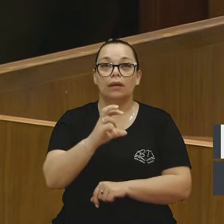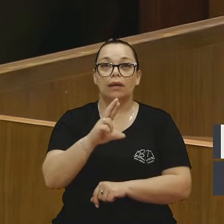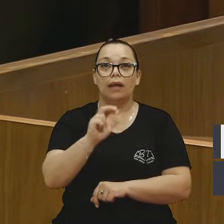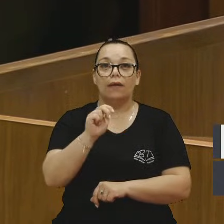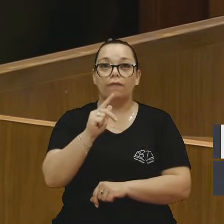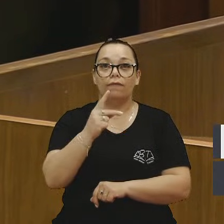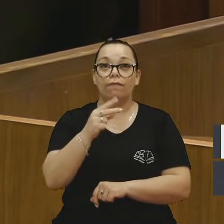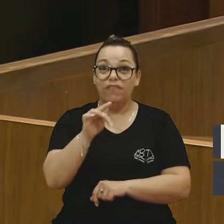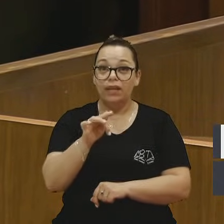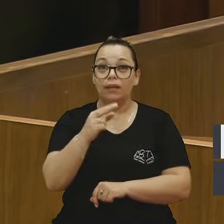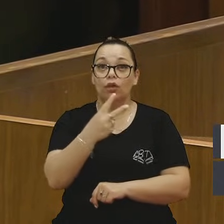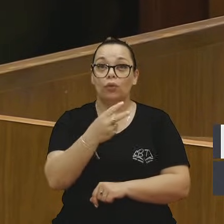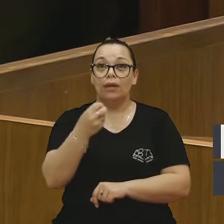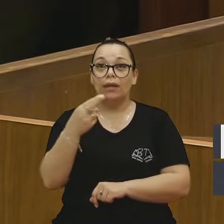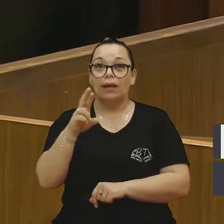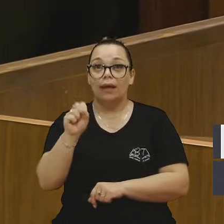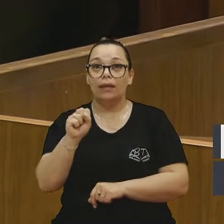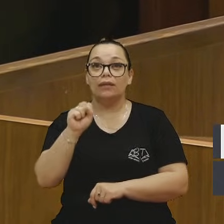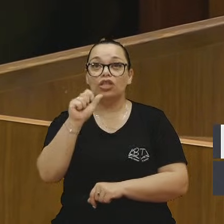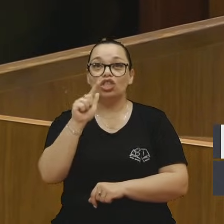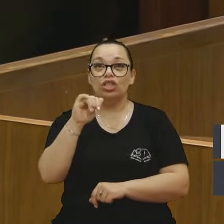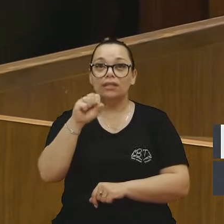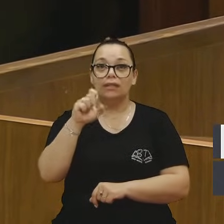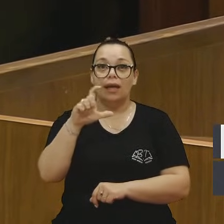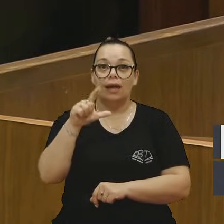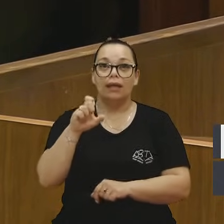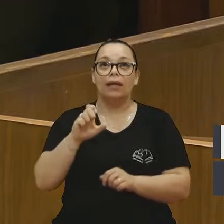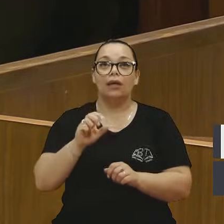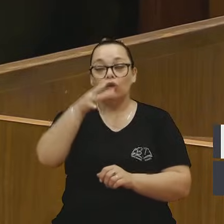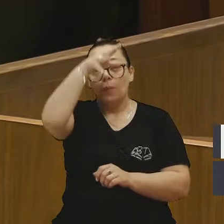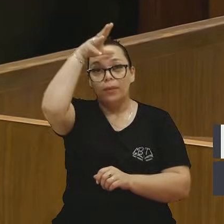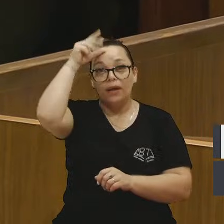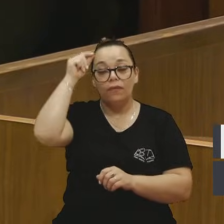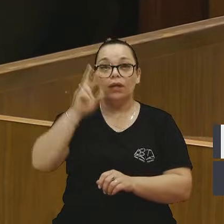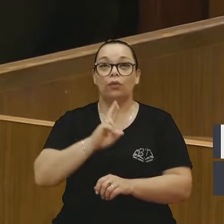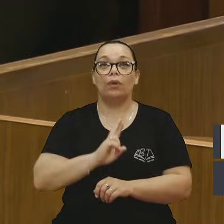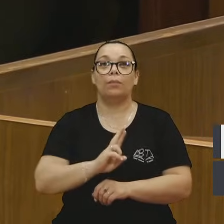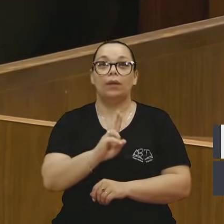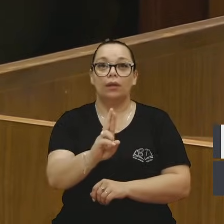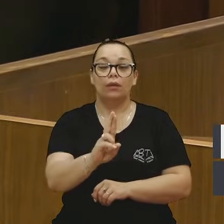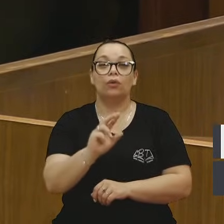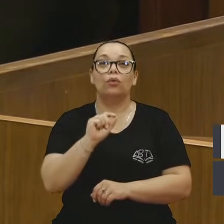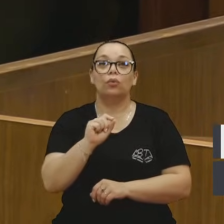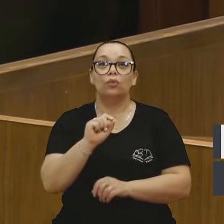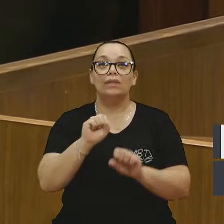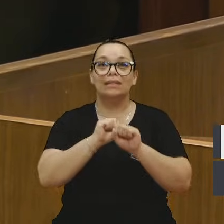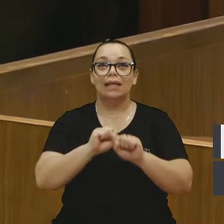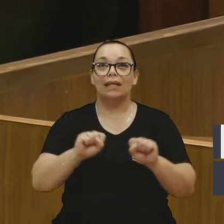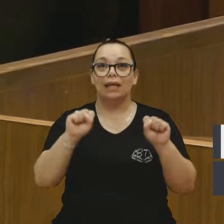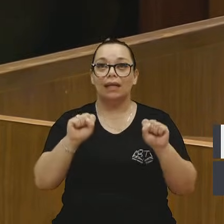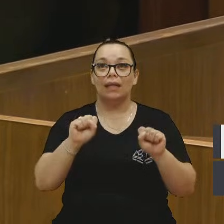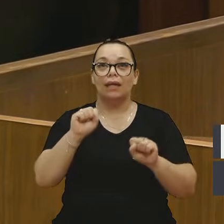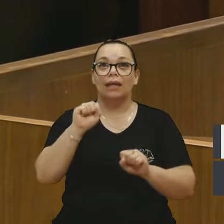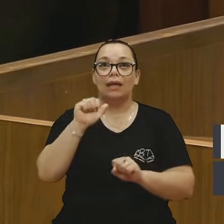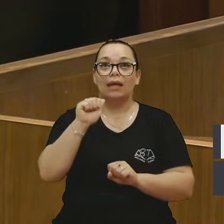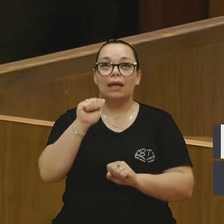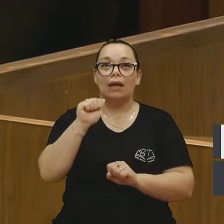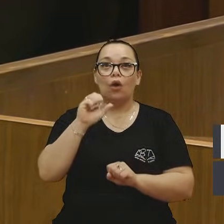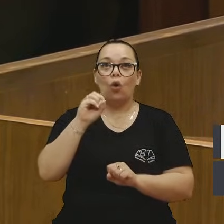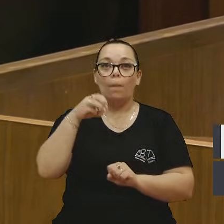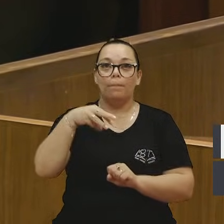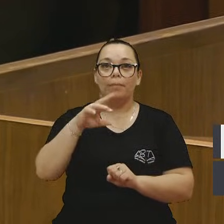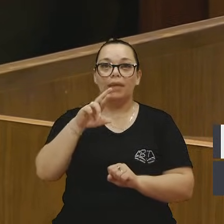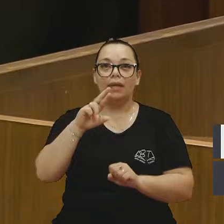CREF2RS, Gisele Nogueira Vieira, o gabinete do prefeito, representado pelo secretário Omir Caldori e pelo